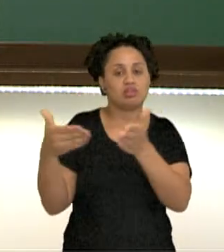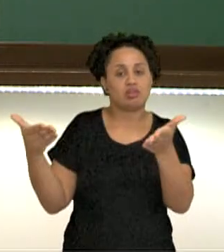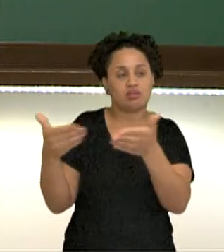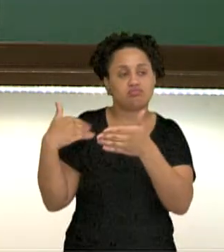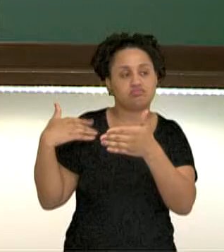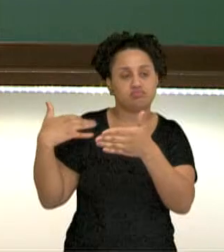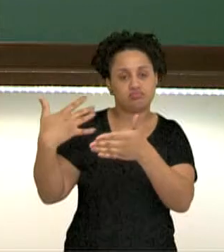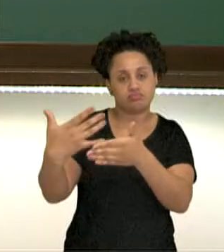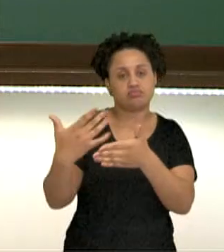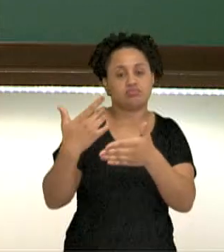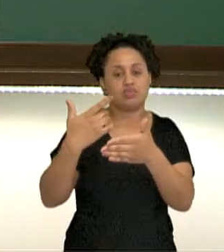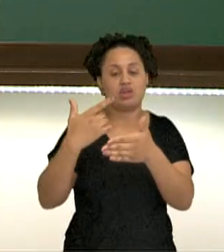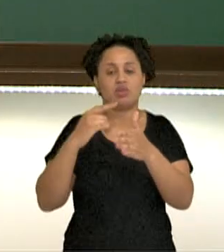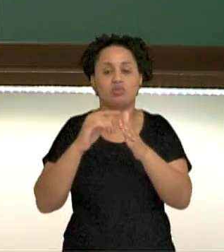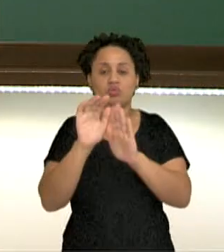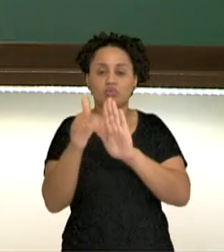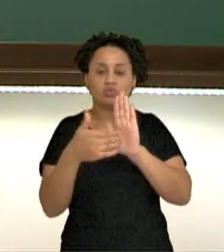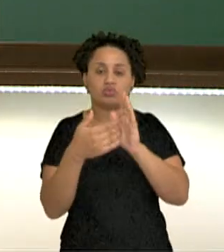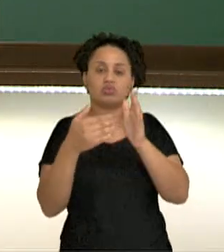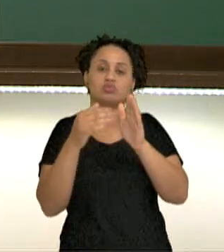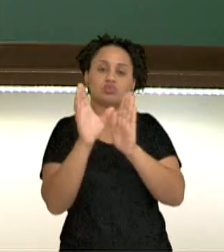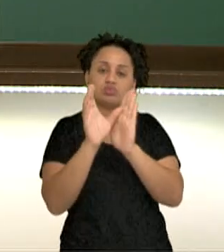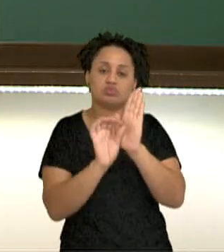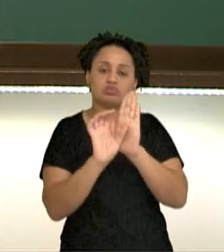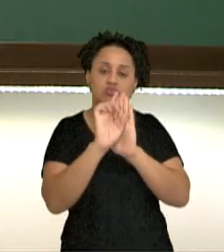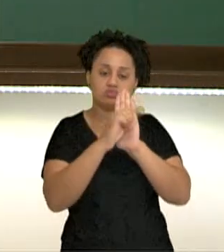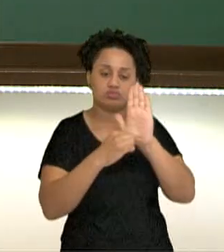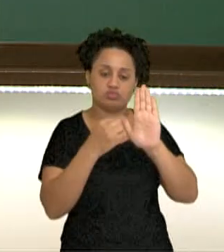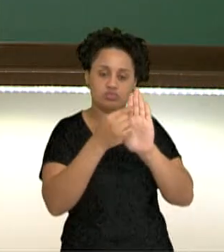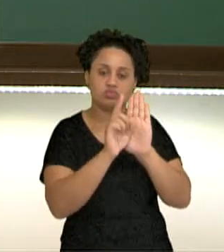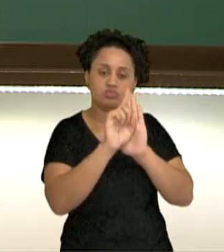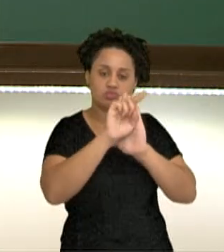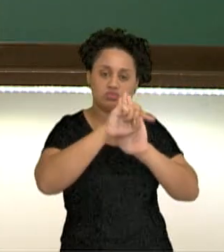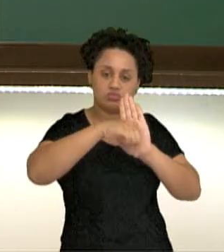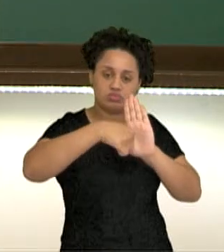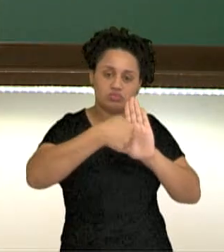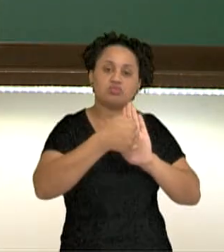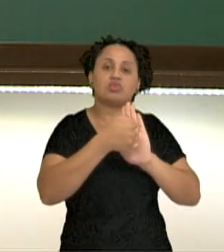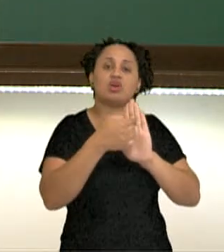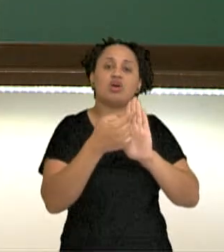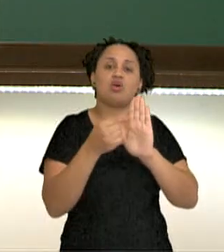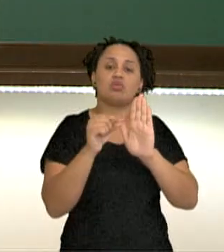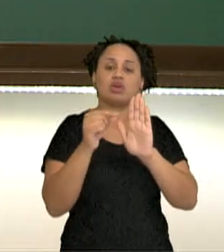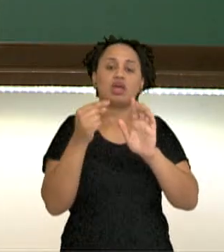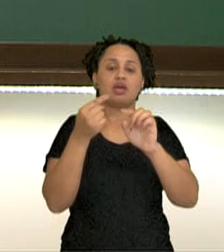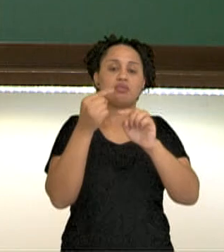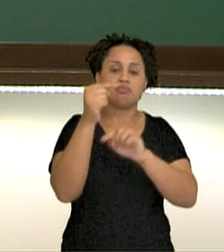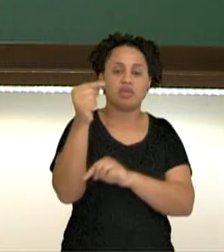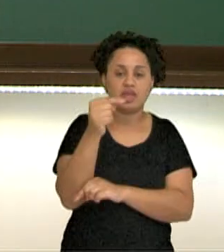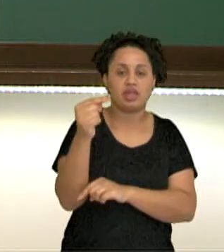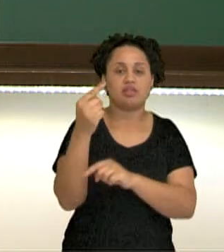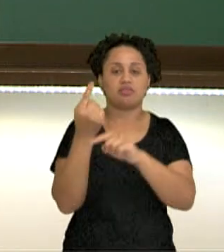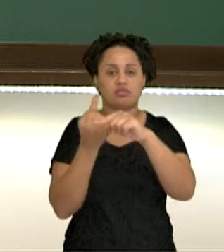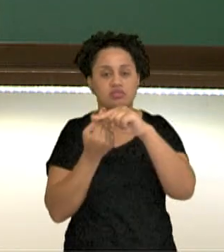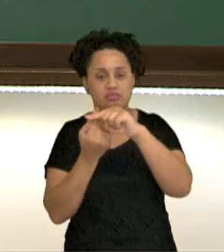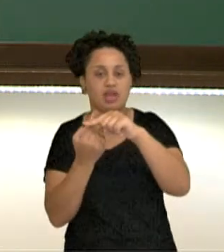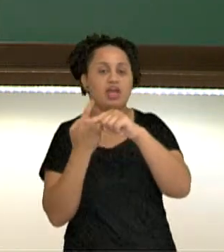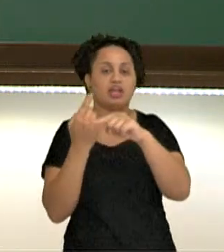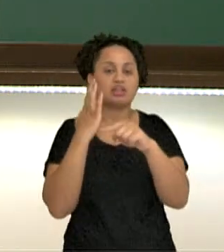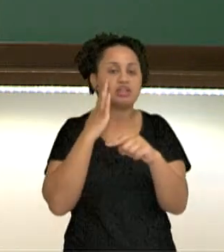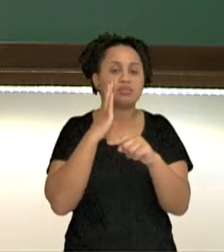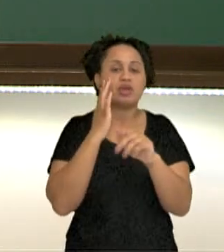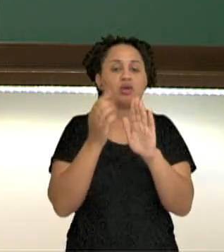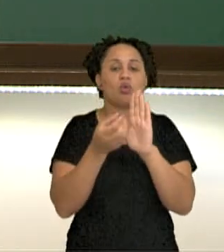agora sobre relações trigonométricas, circunferência trigonométrica, com os sinais, valores notáveis, redução ao